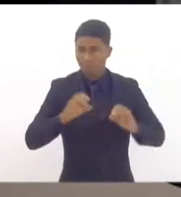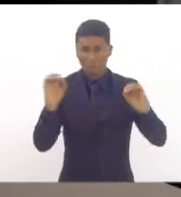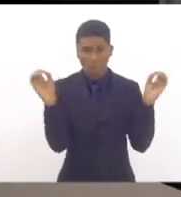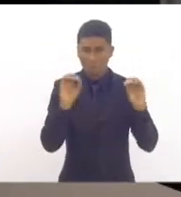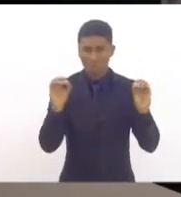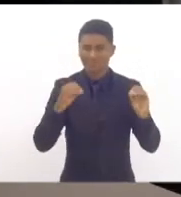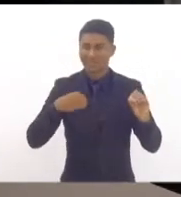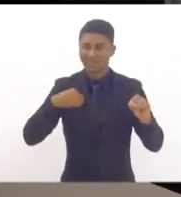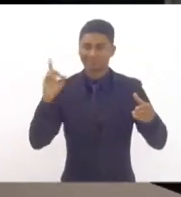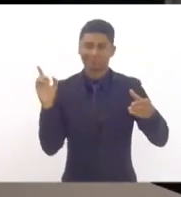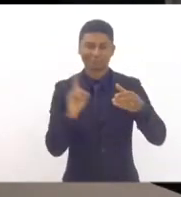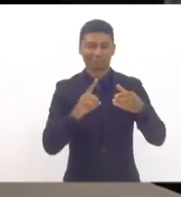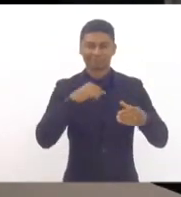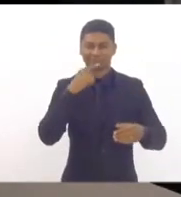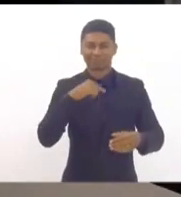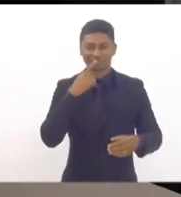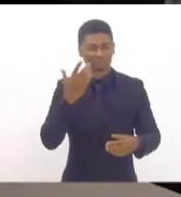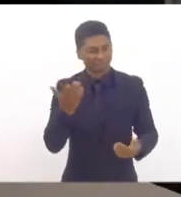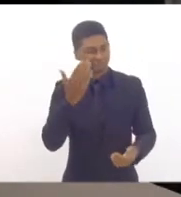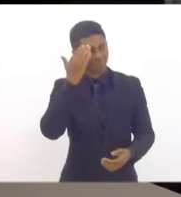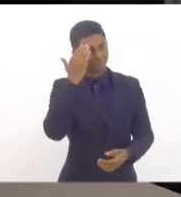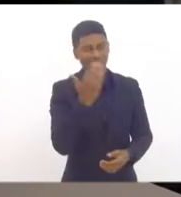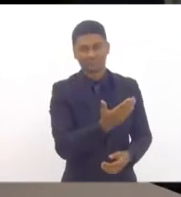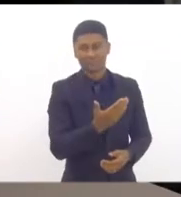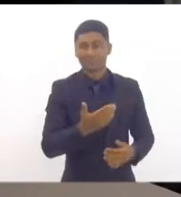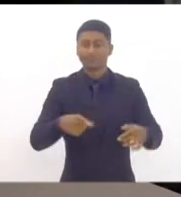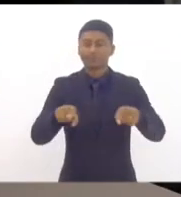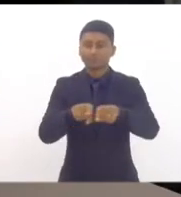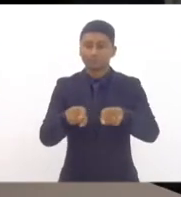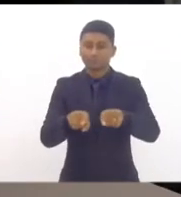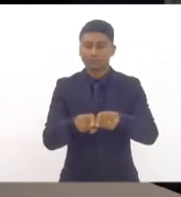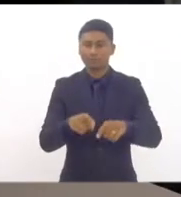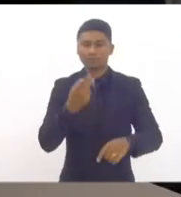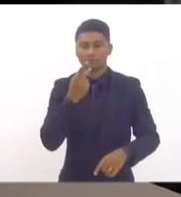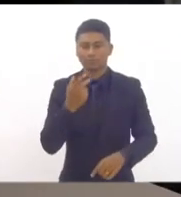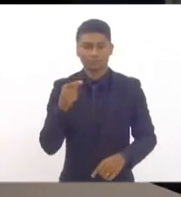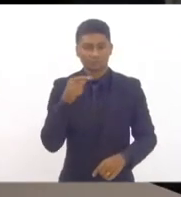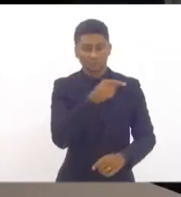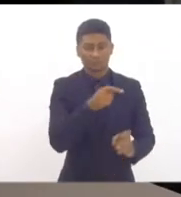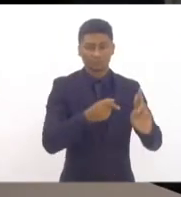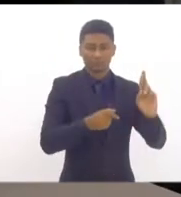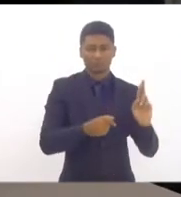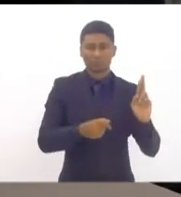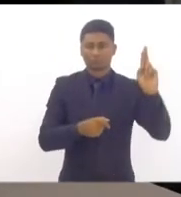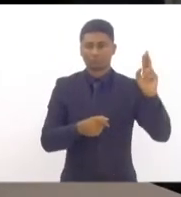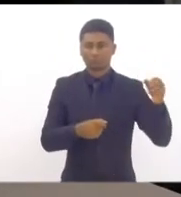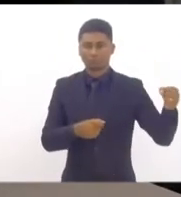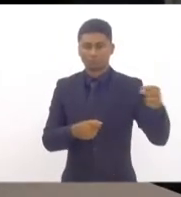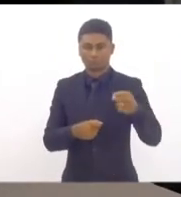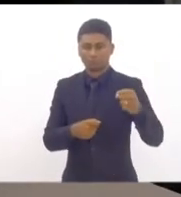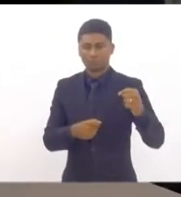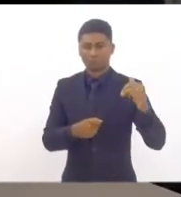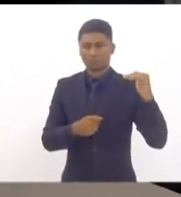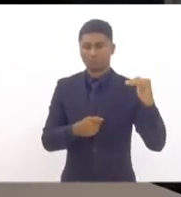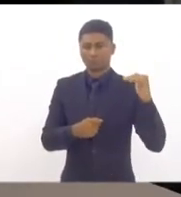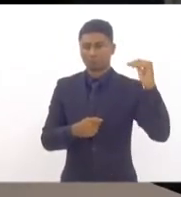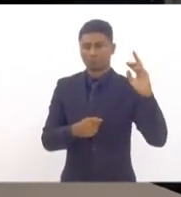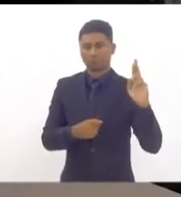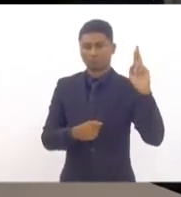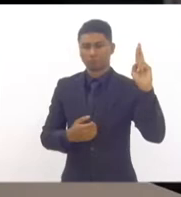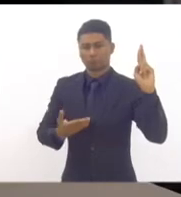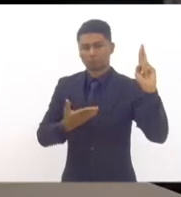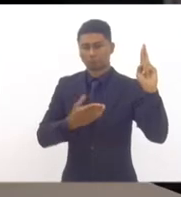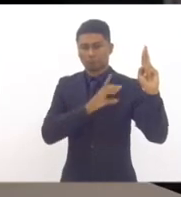também já adianto que ele estando na titularidade da Defensoria Pública de Direitos Humanos, que trata